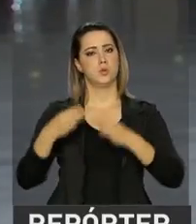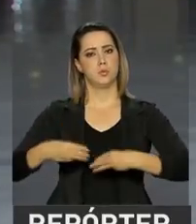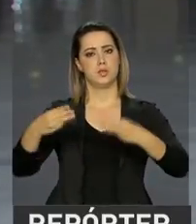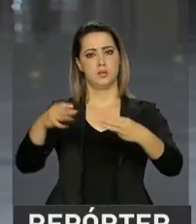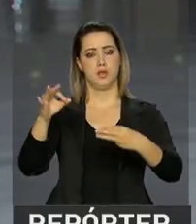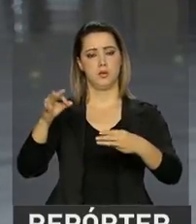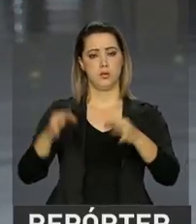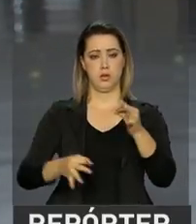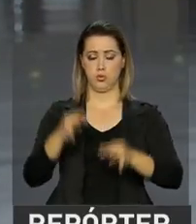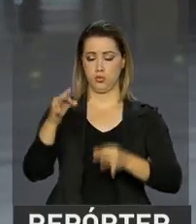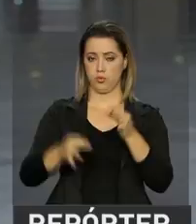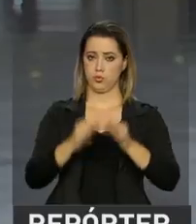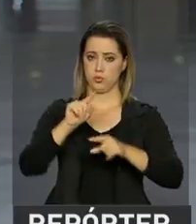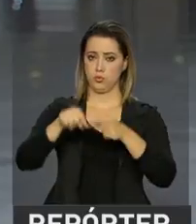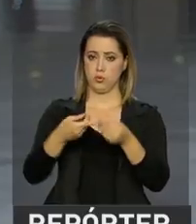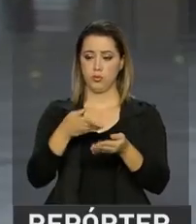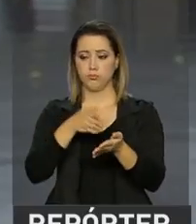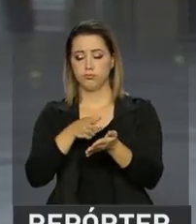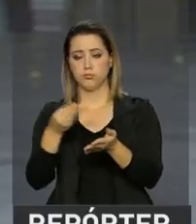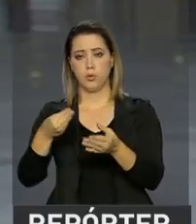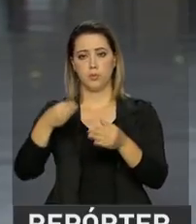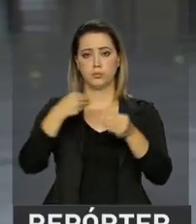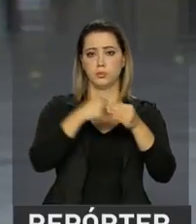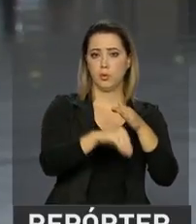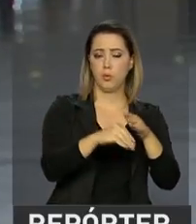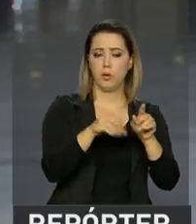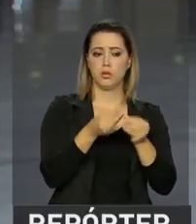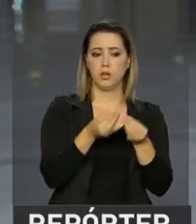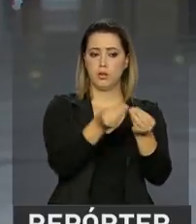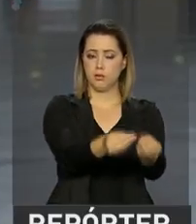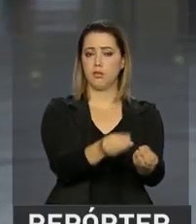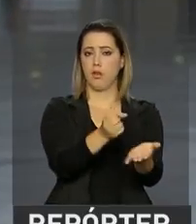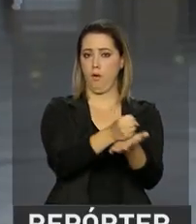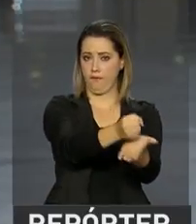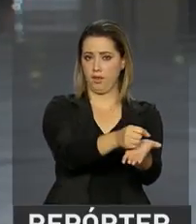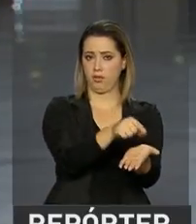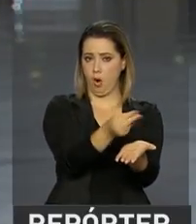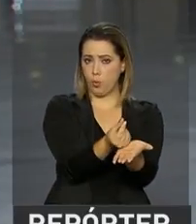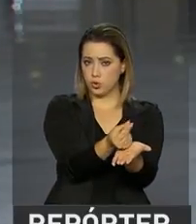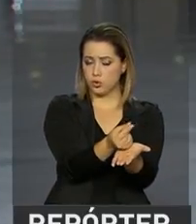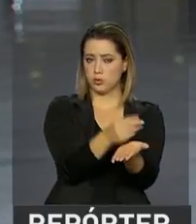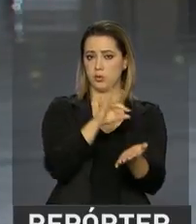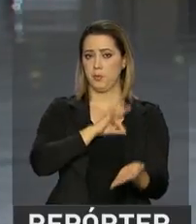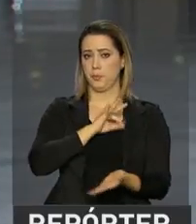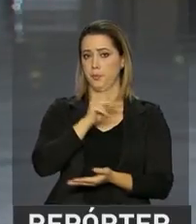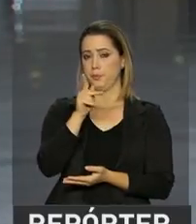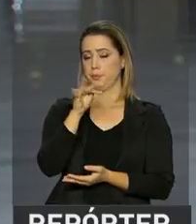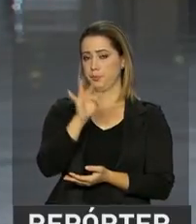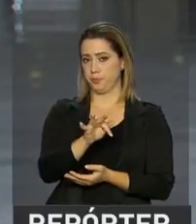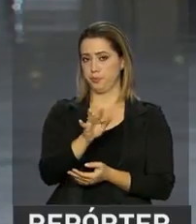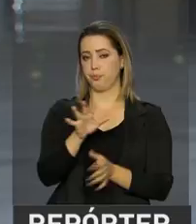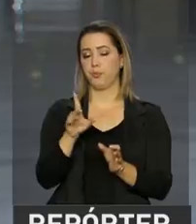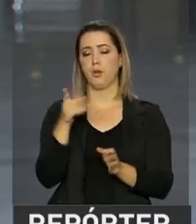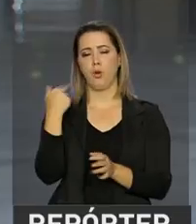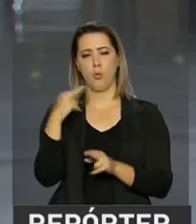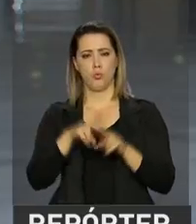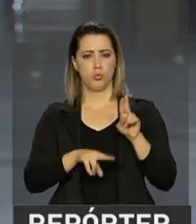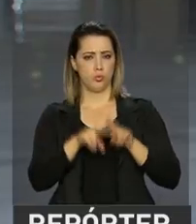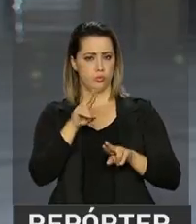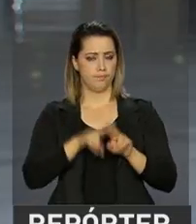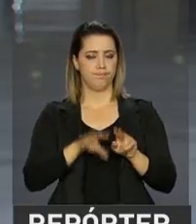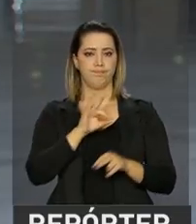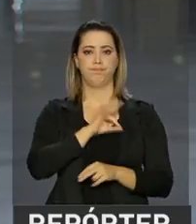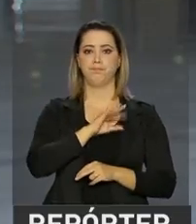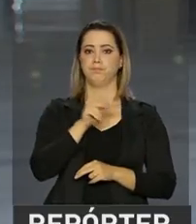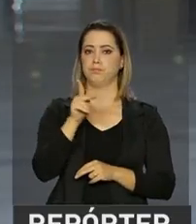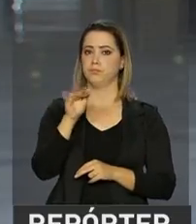que a partir daí poderá normalizar o serviço no país. No fim de junho, a Polícia Federal